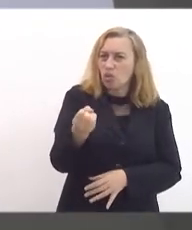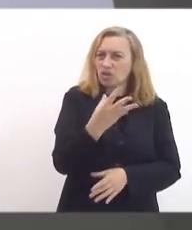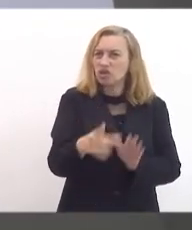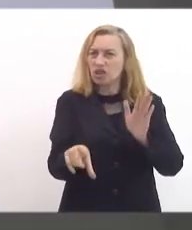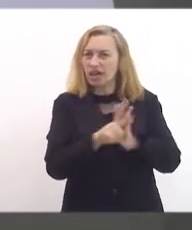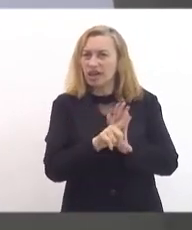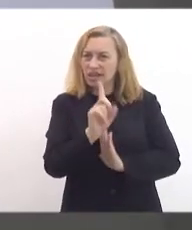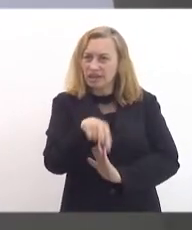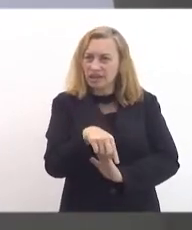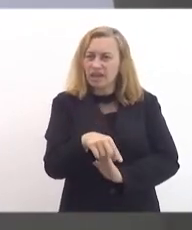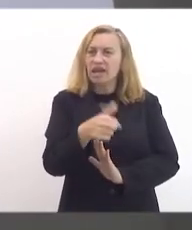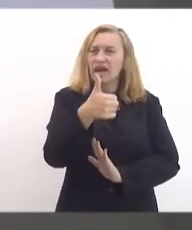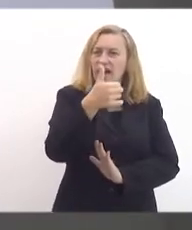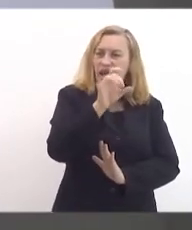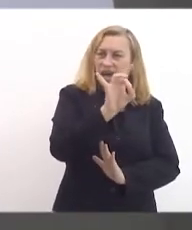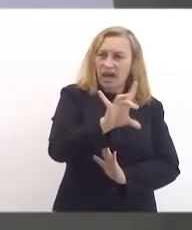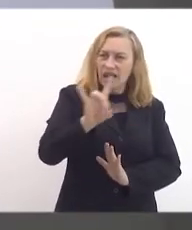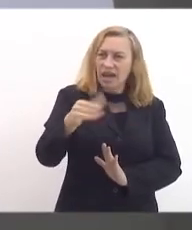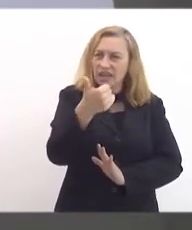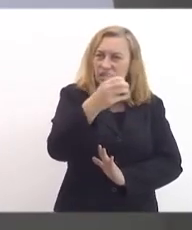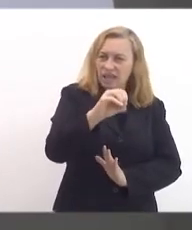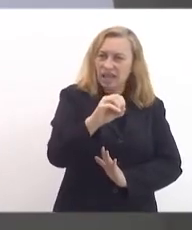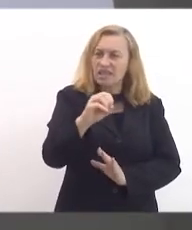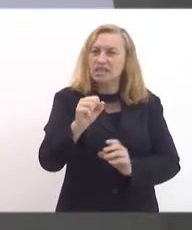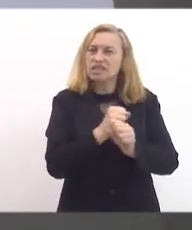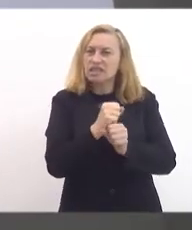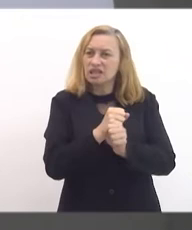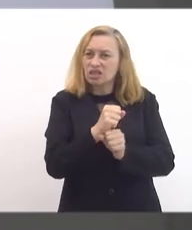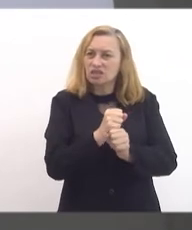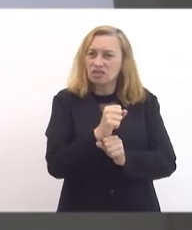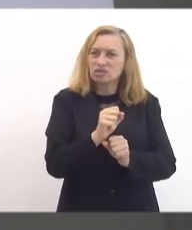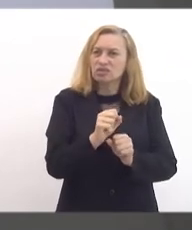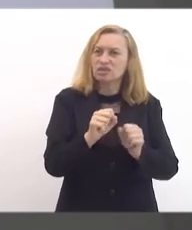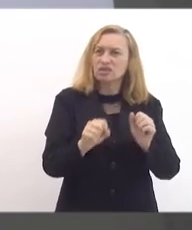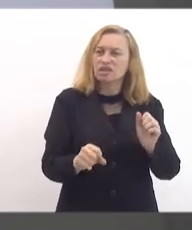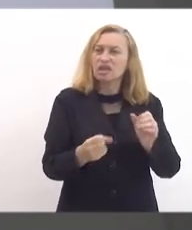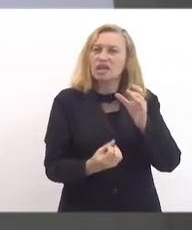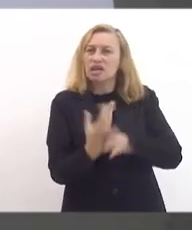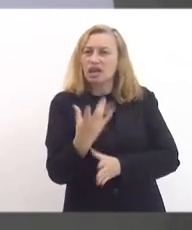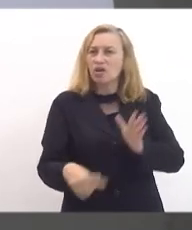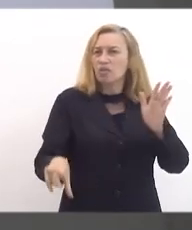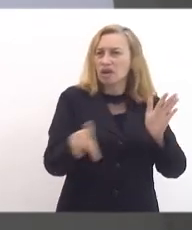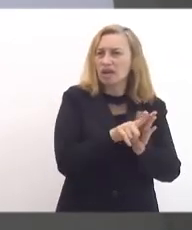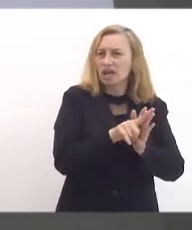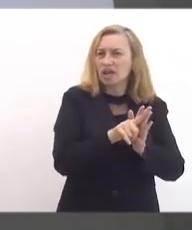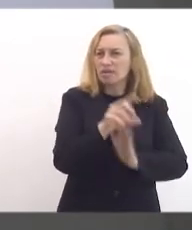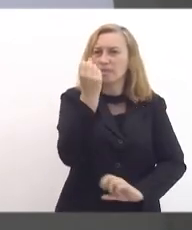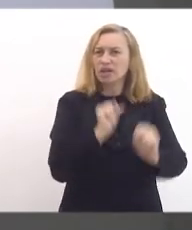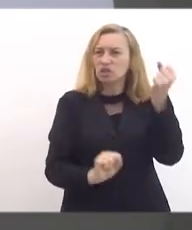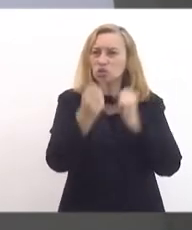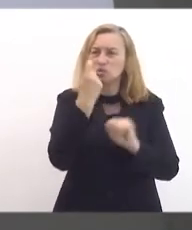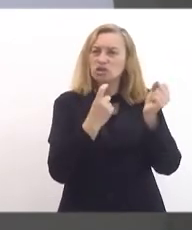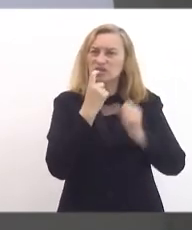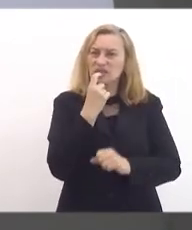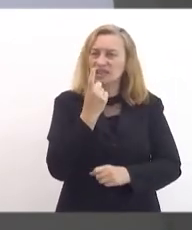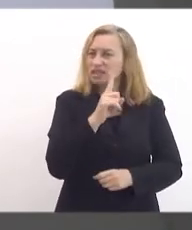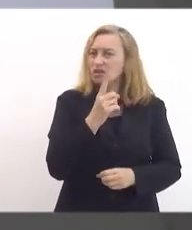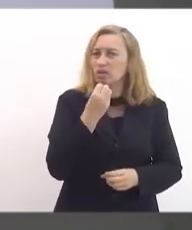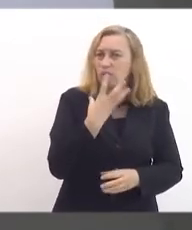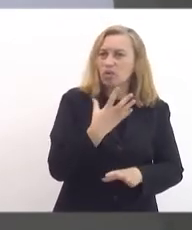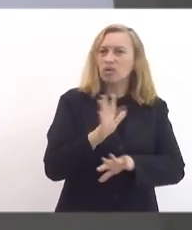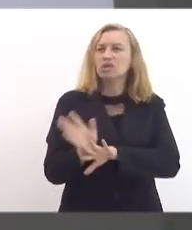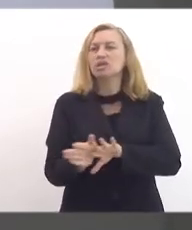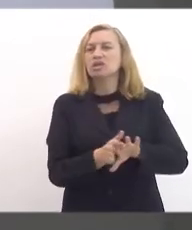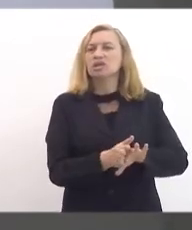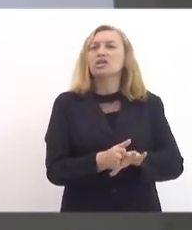a cada dez anos a gente faz um benefício para ir no chá plástico e não dá não tá funcionando né então uma benefício